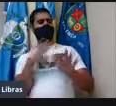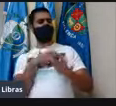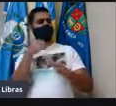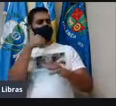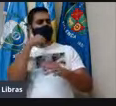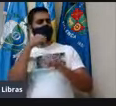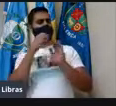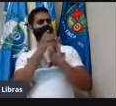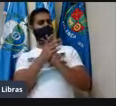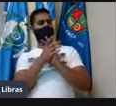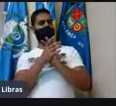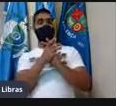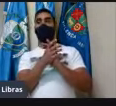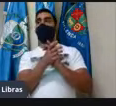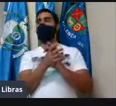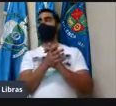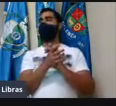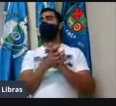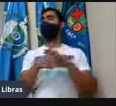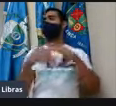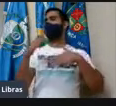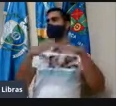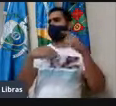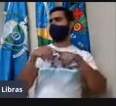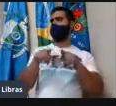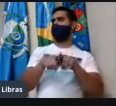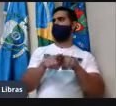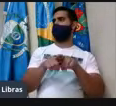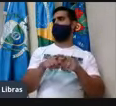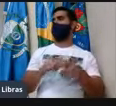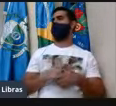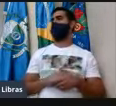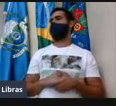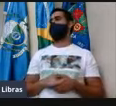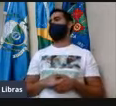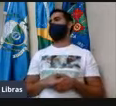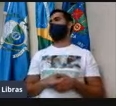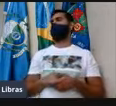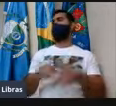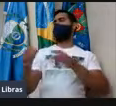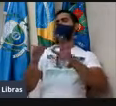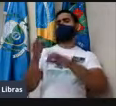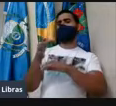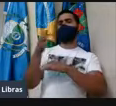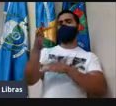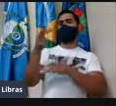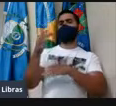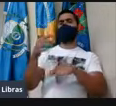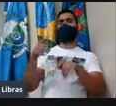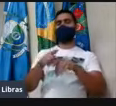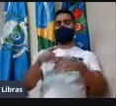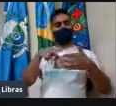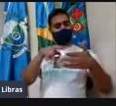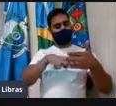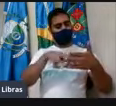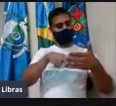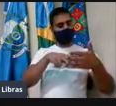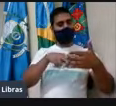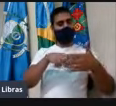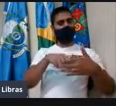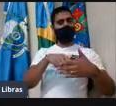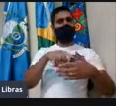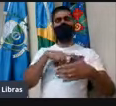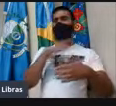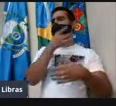servidora e quando você fala em um plano de investimento para o futuro e a gente acaba analisando aqui que nós temos